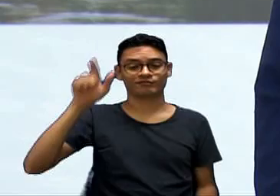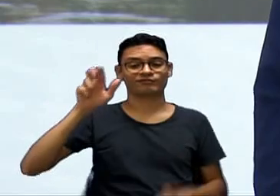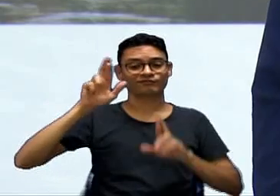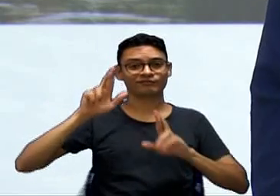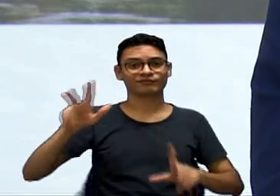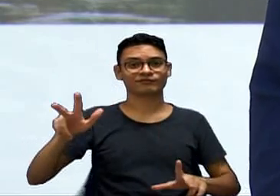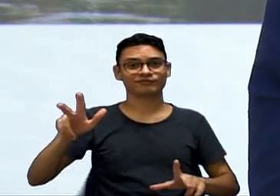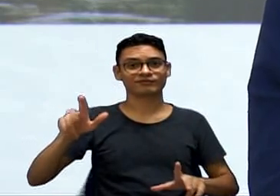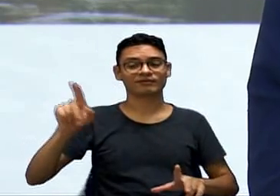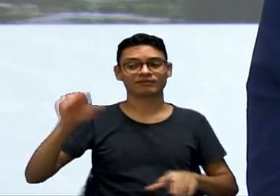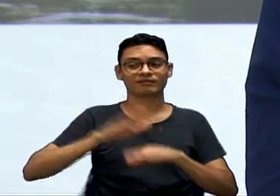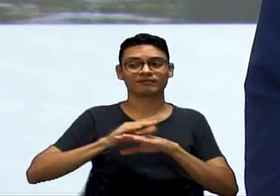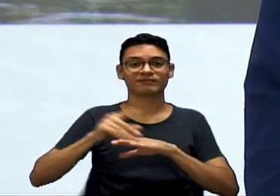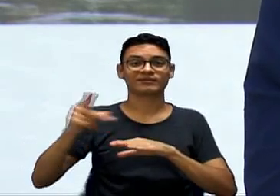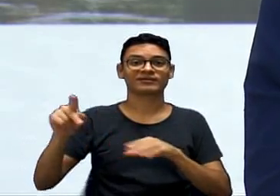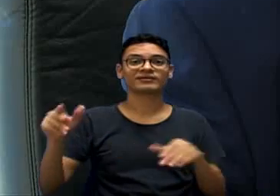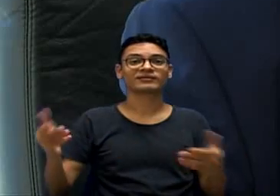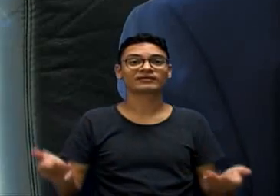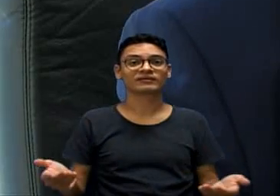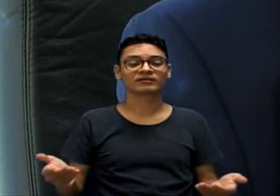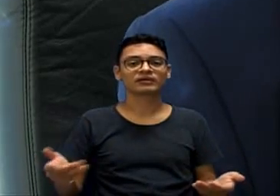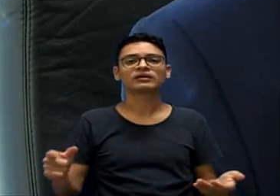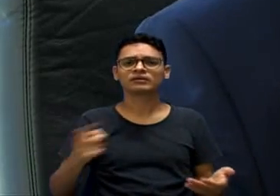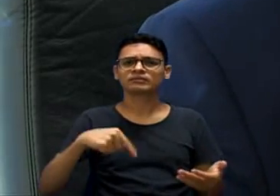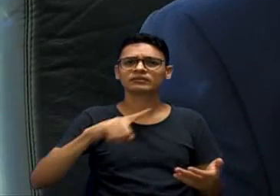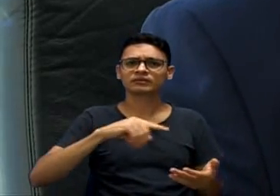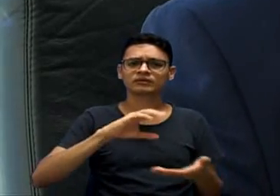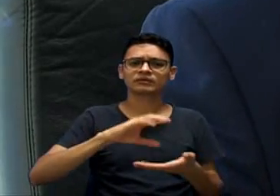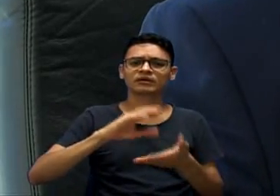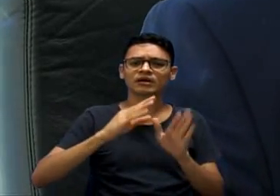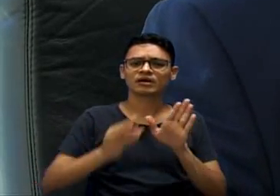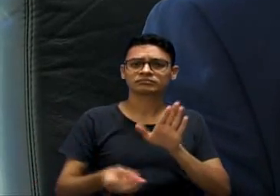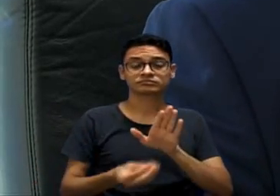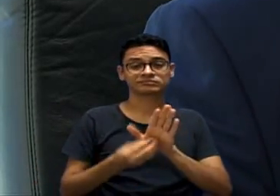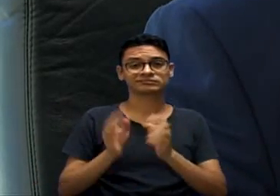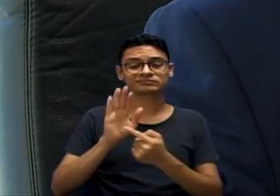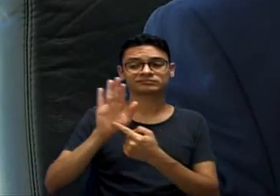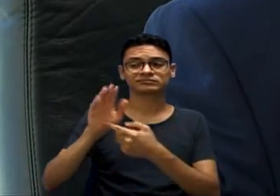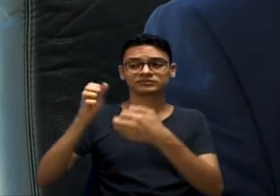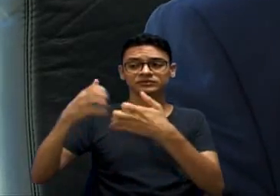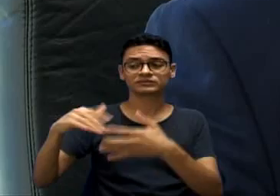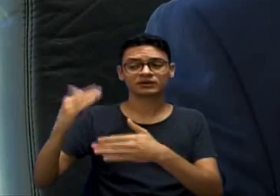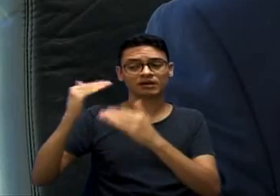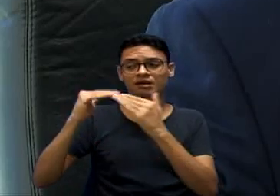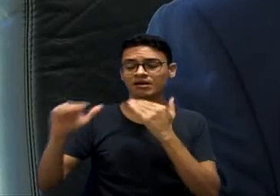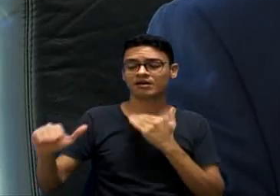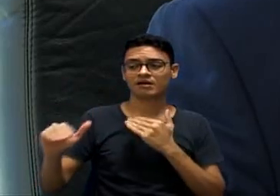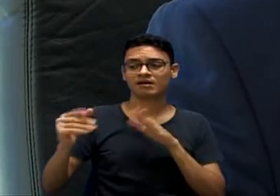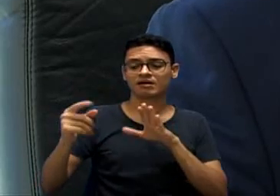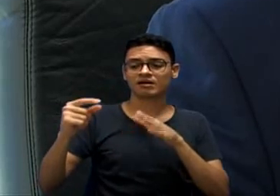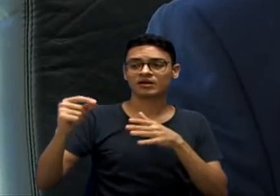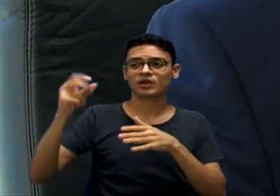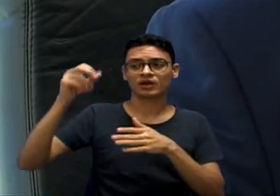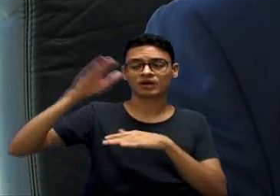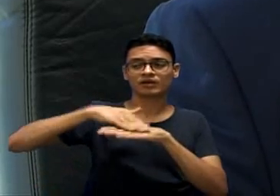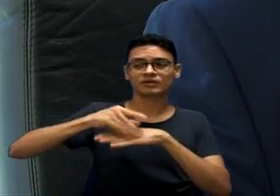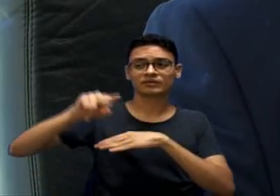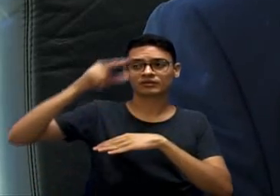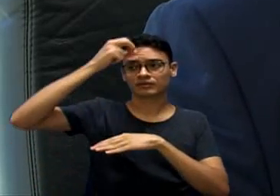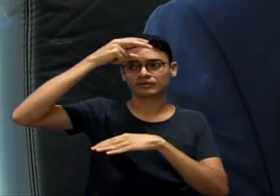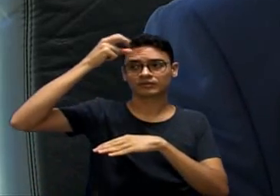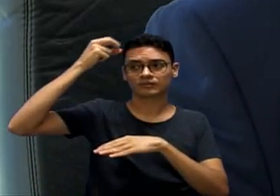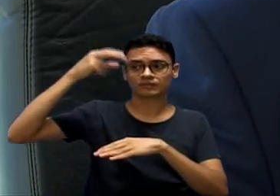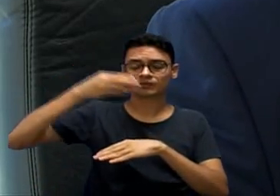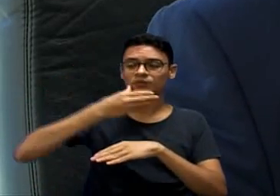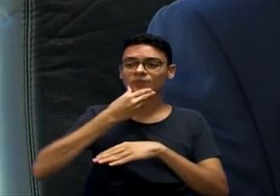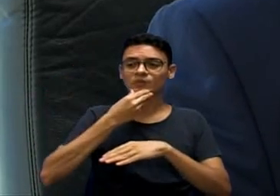debates, seminários e outros. Mas por isso que nós demos um parecer aqui que fala, todavia discordamos das razões do senhor prefeito, uma vez